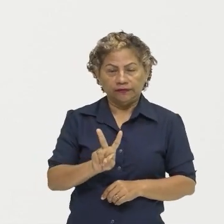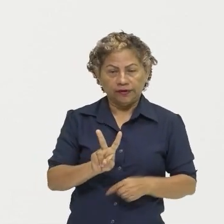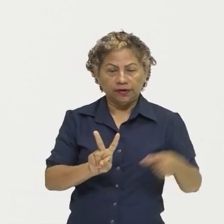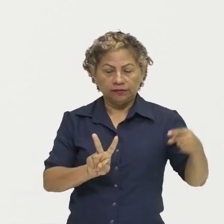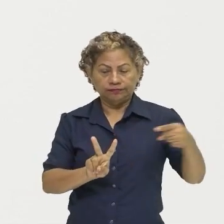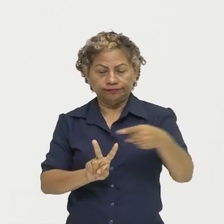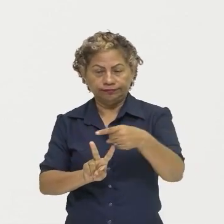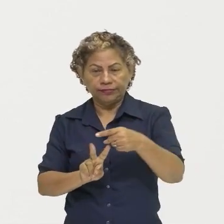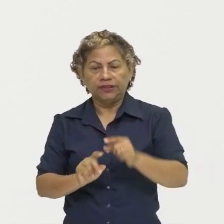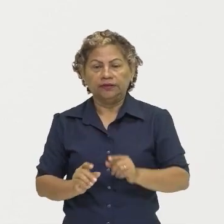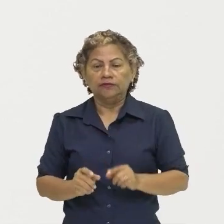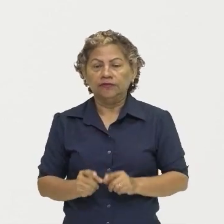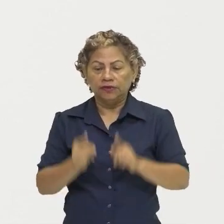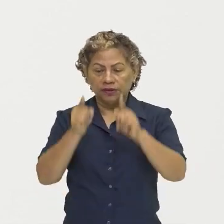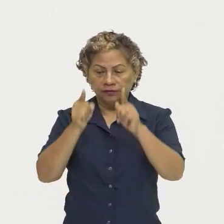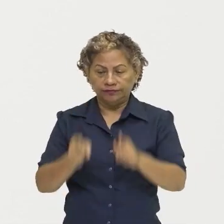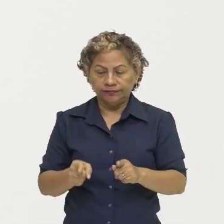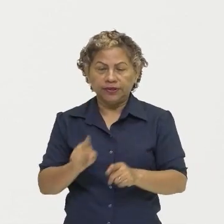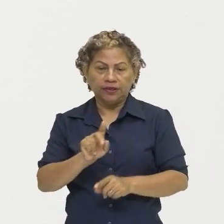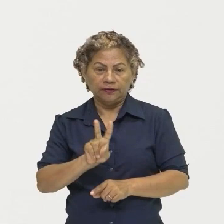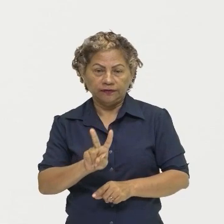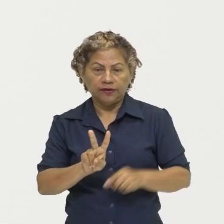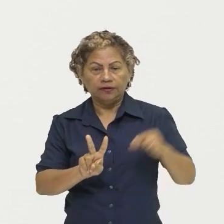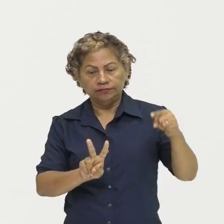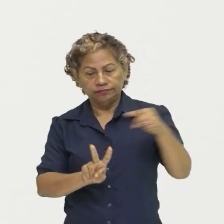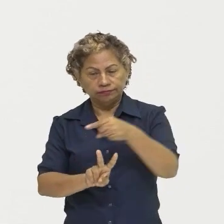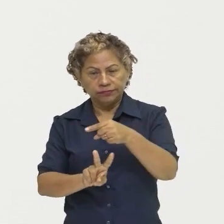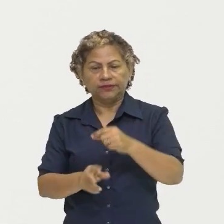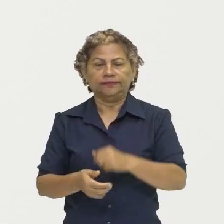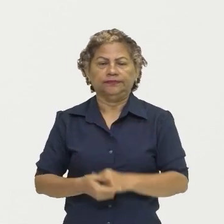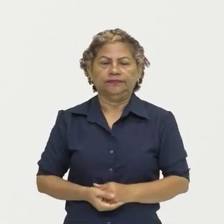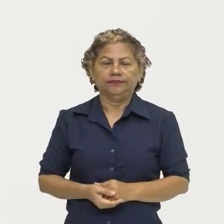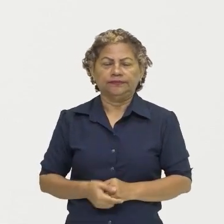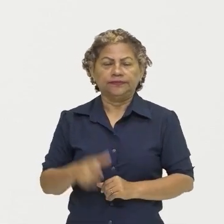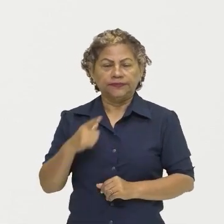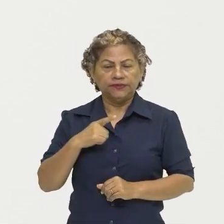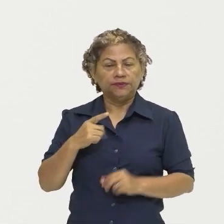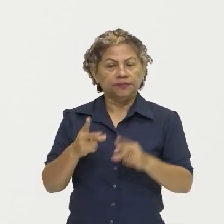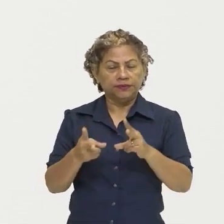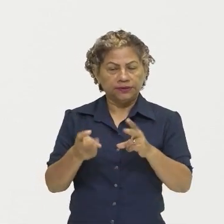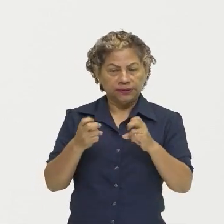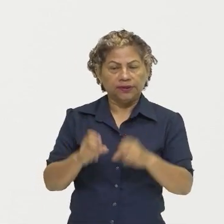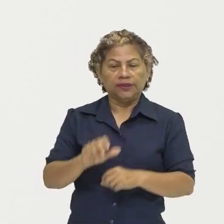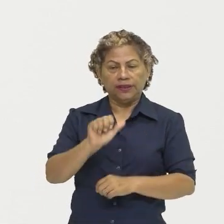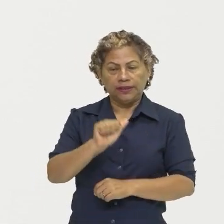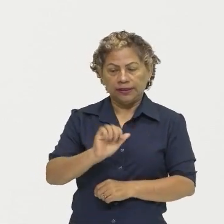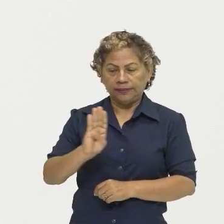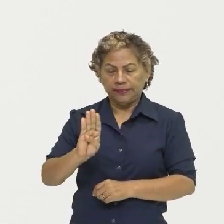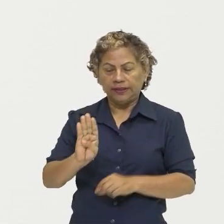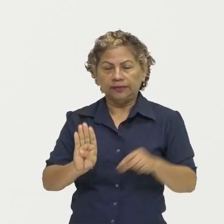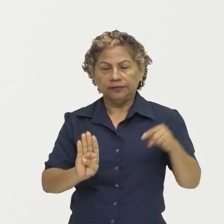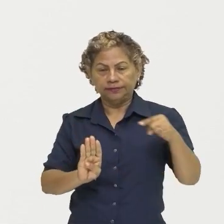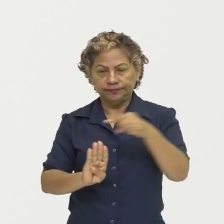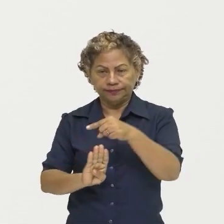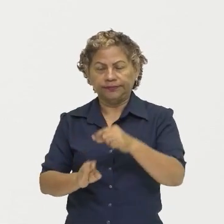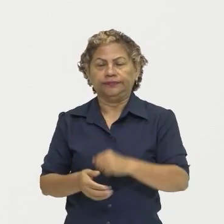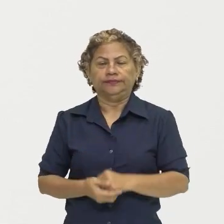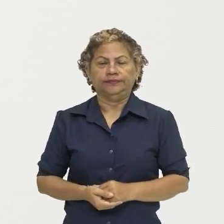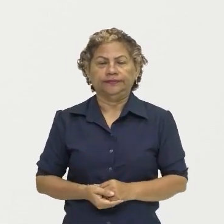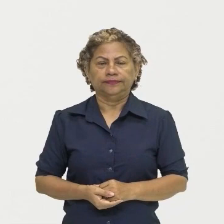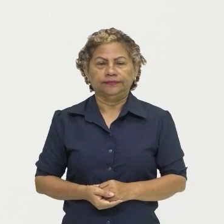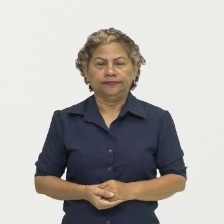um conceito físico. E o vetor será um conceito matemático.